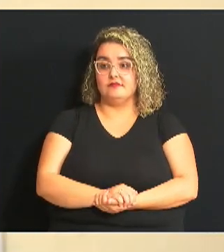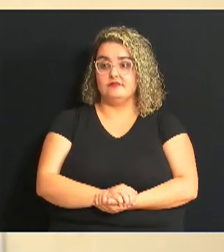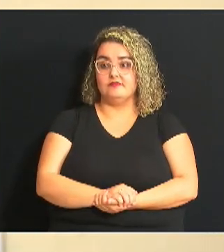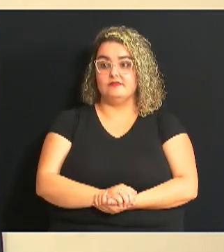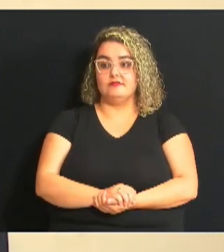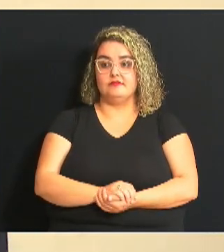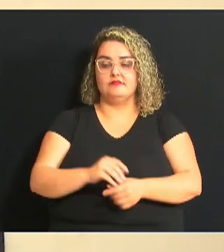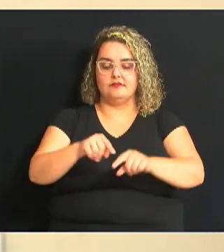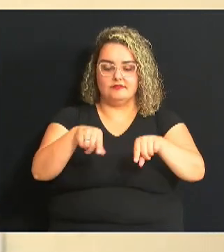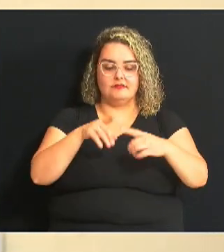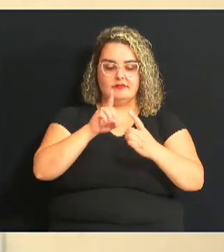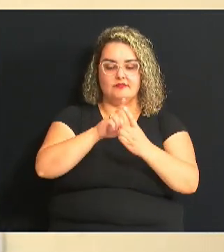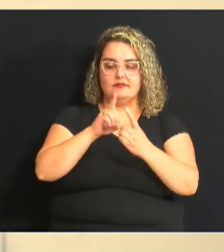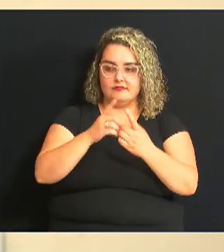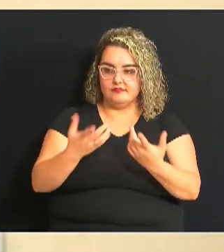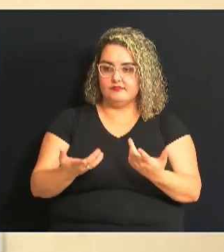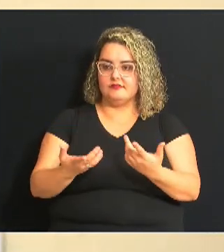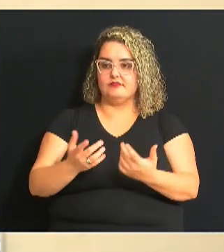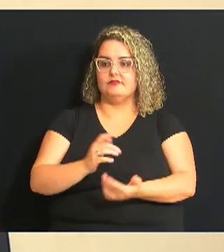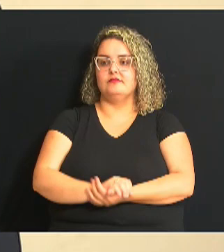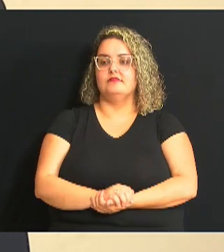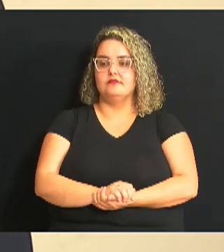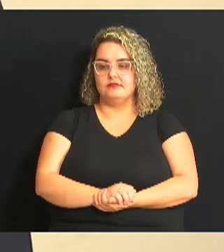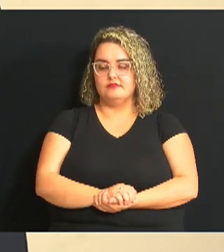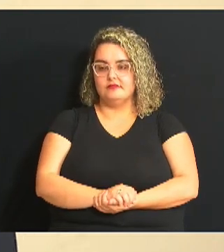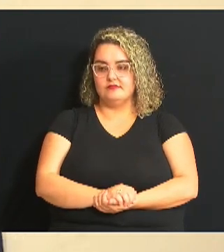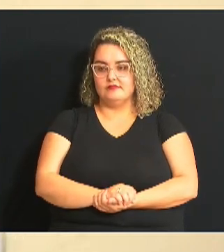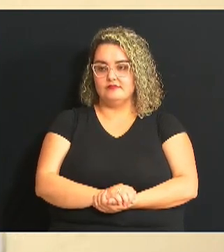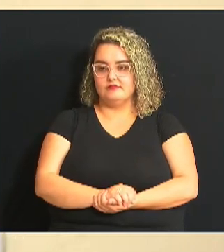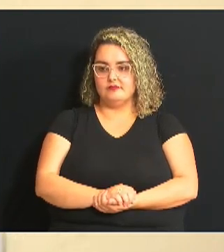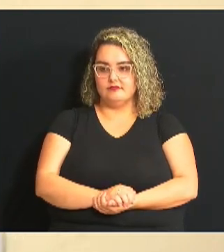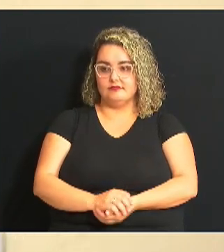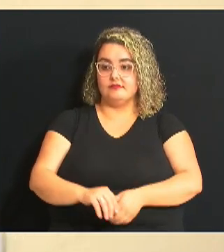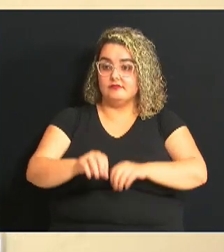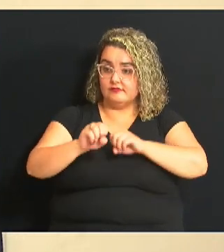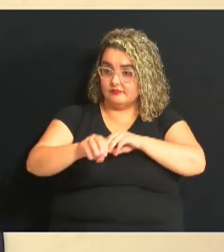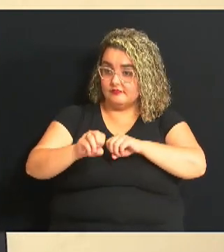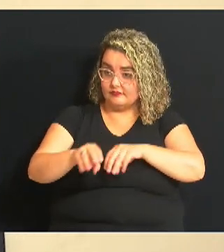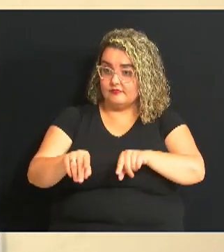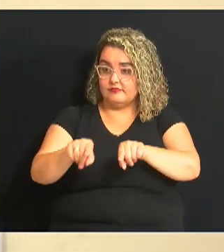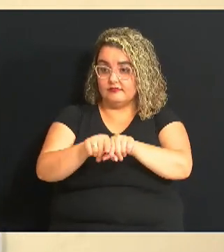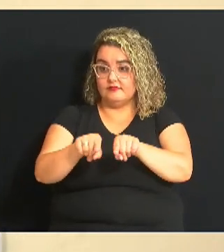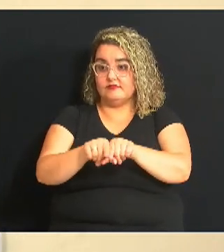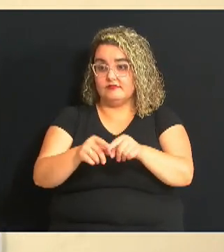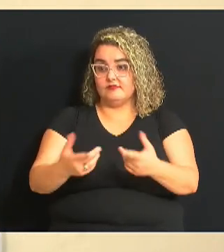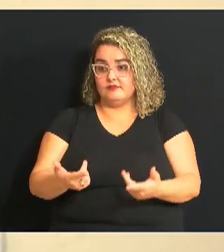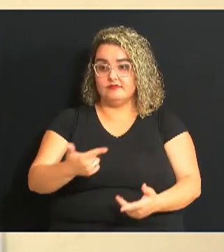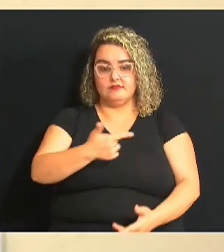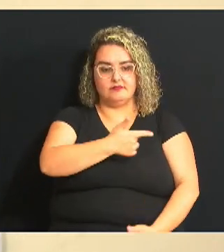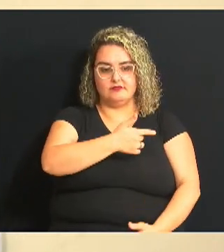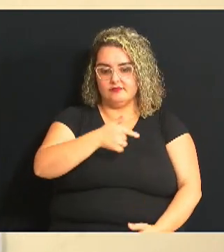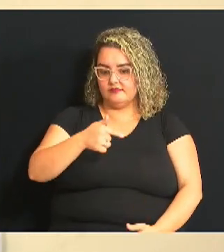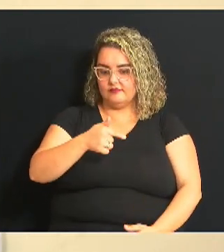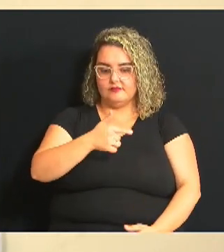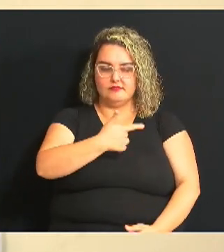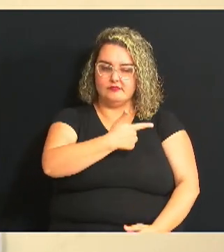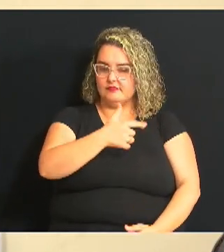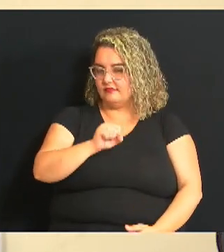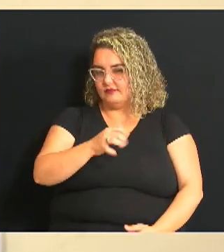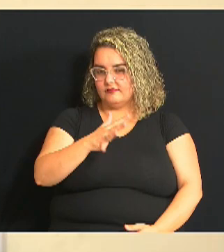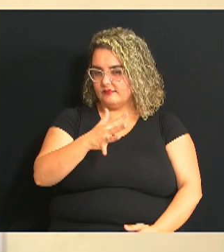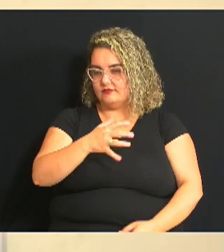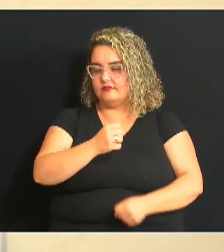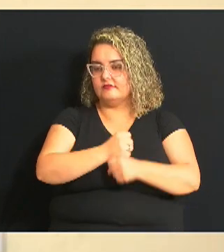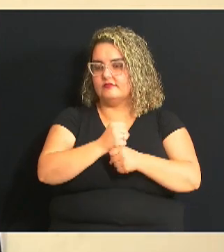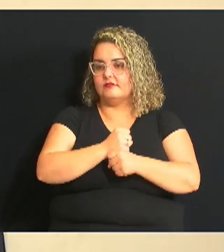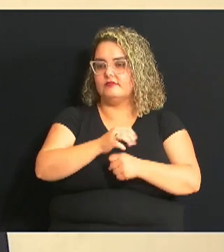a parte de atendimento, exatamente, a parte de ensino, né? Ela também, que há 27, 28 anos, eu estou na área